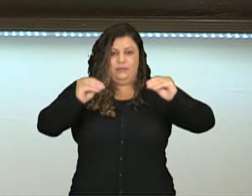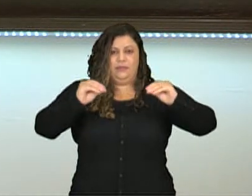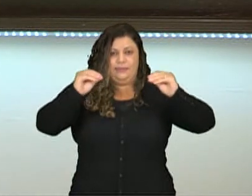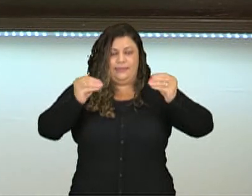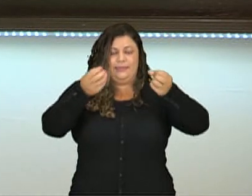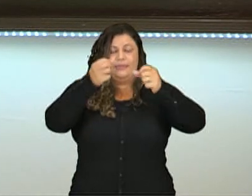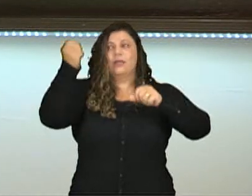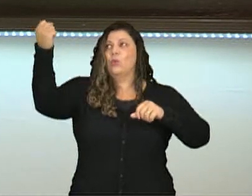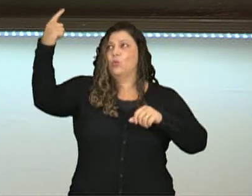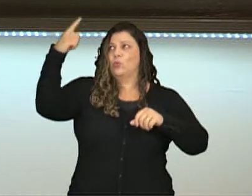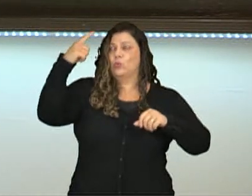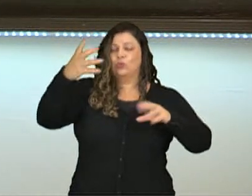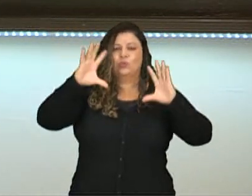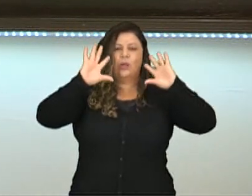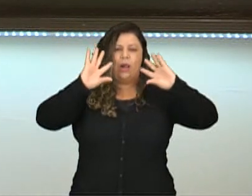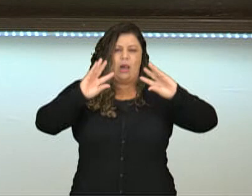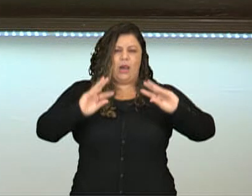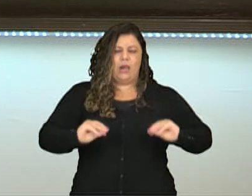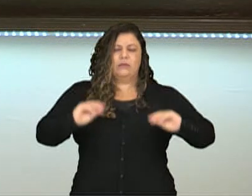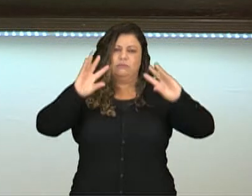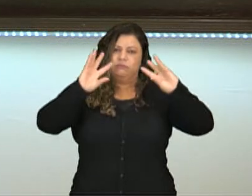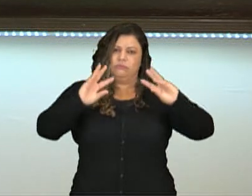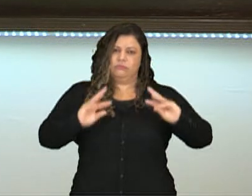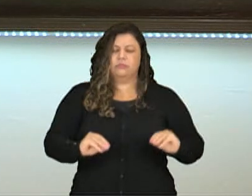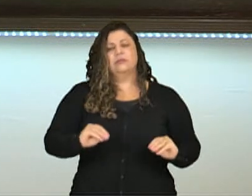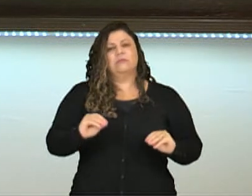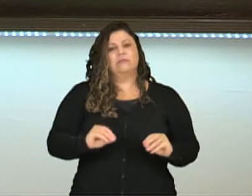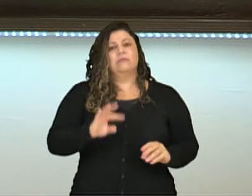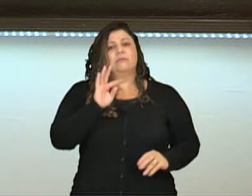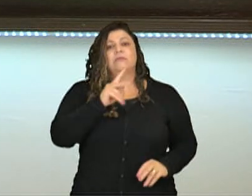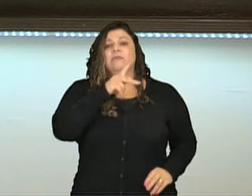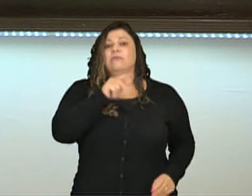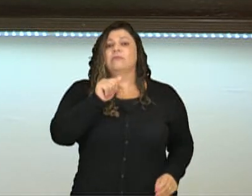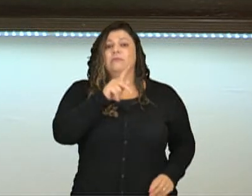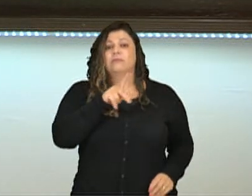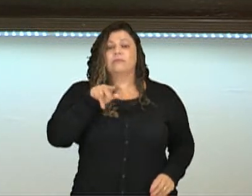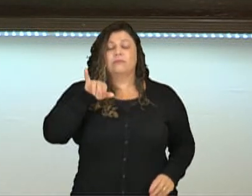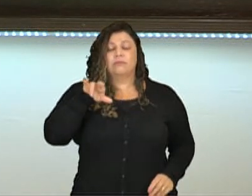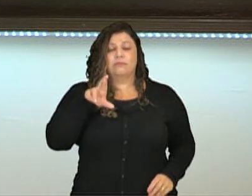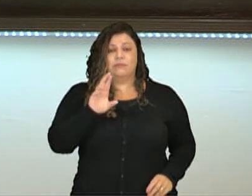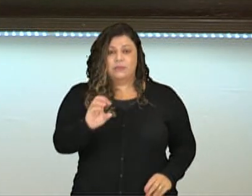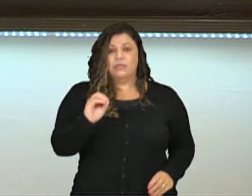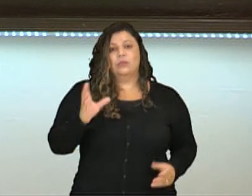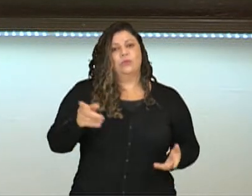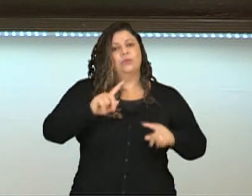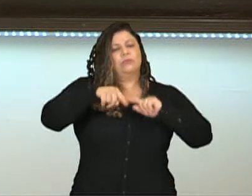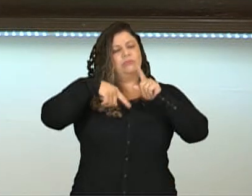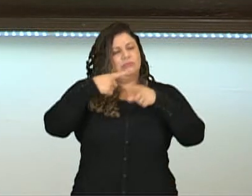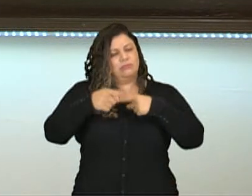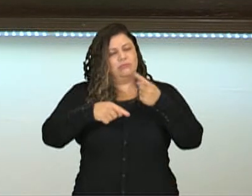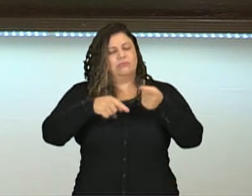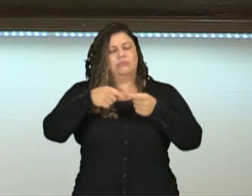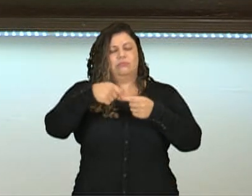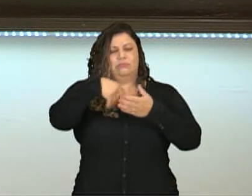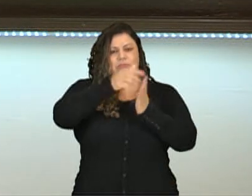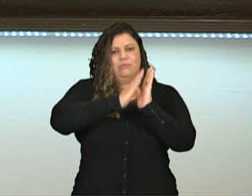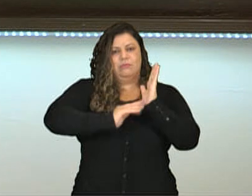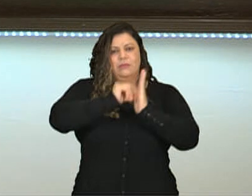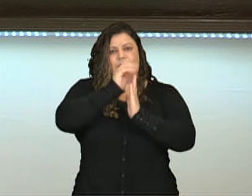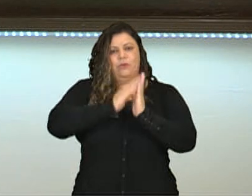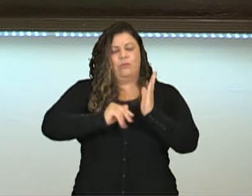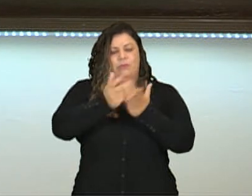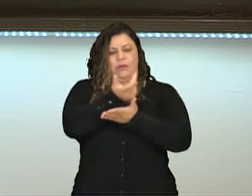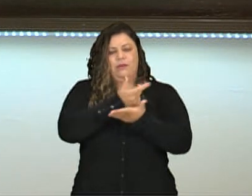sol e secavam. Está ali o papiro, que a gente usa a palavra papiro. Depois vinha o escriba, né, com tinta, e escrevia